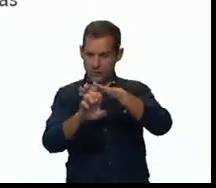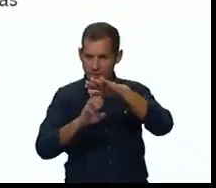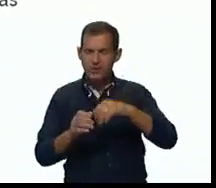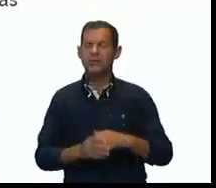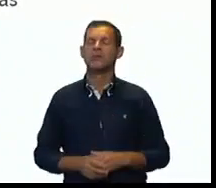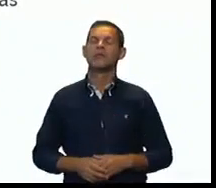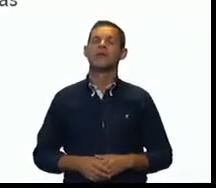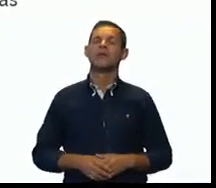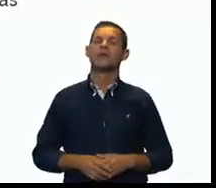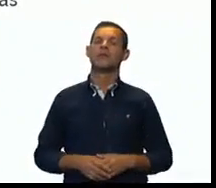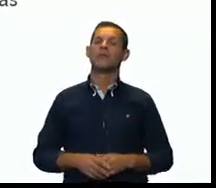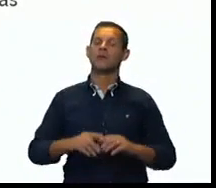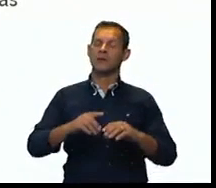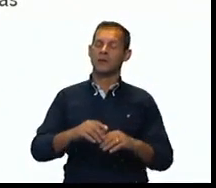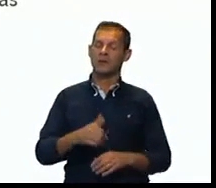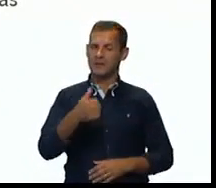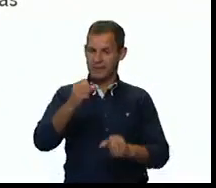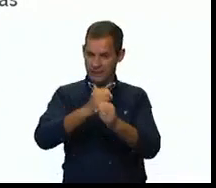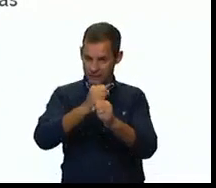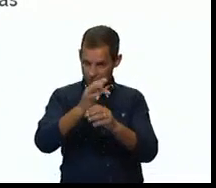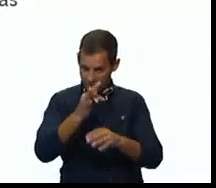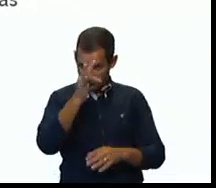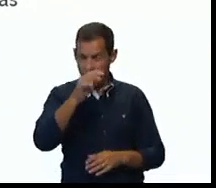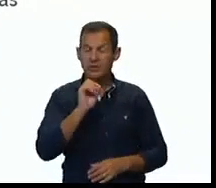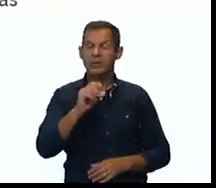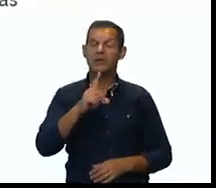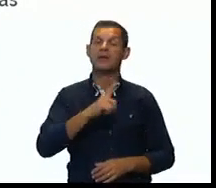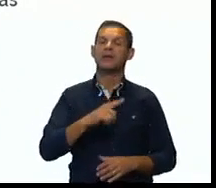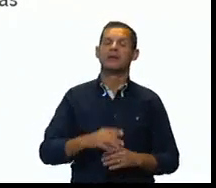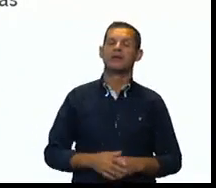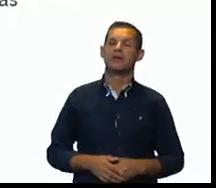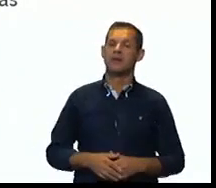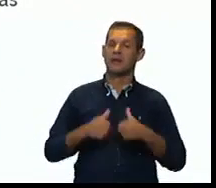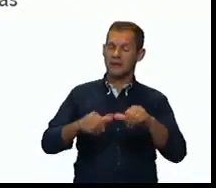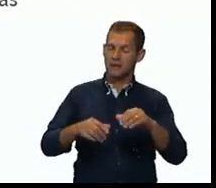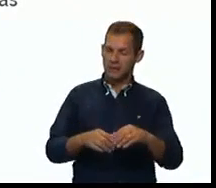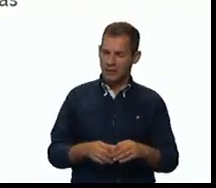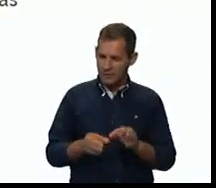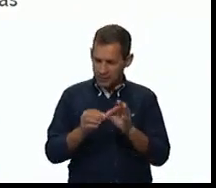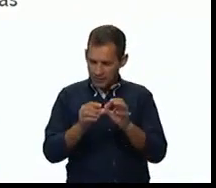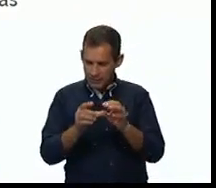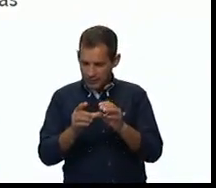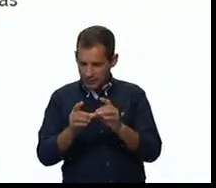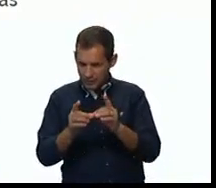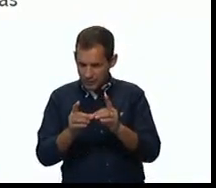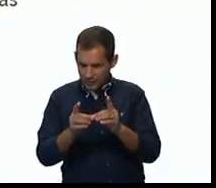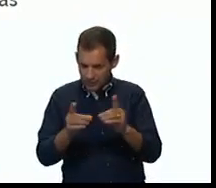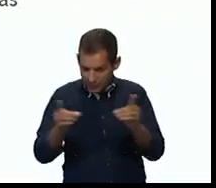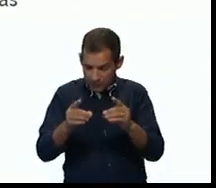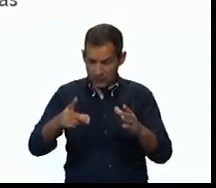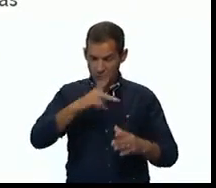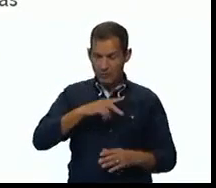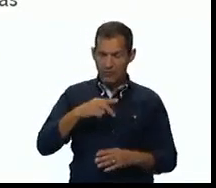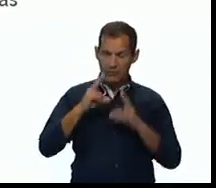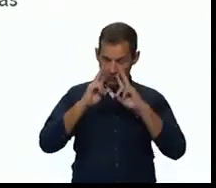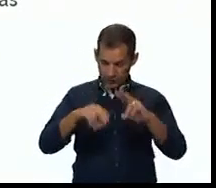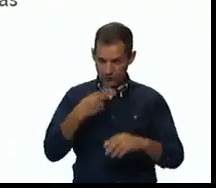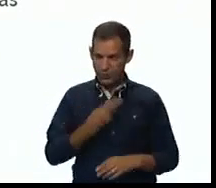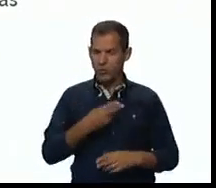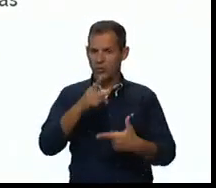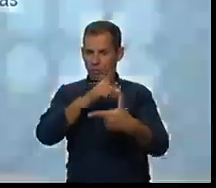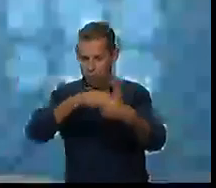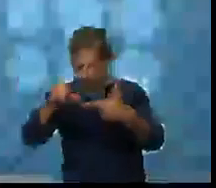empresa nos próximos 10 anos, no que se refere a essas medidas em particular? Observe que no nosso